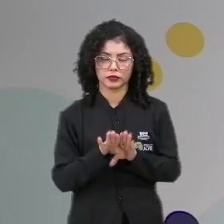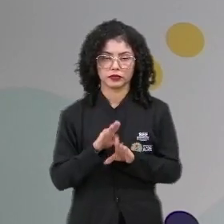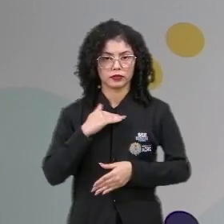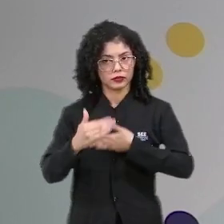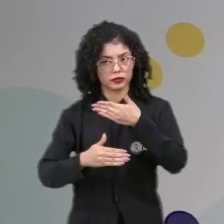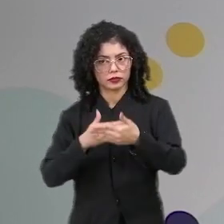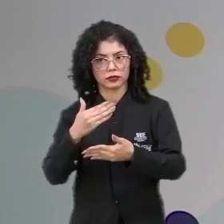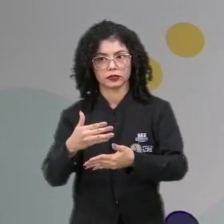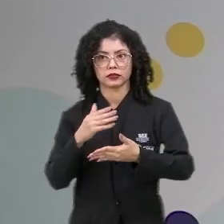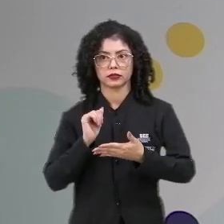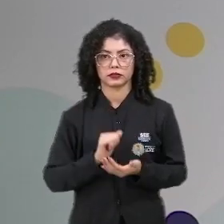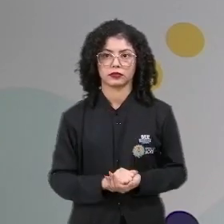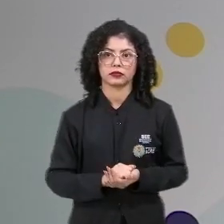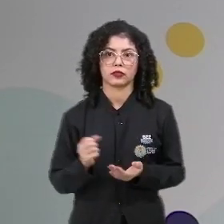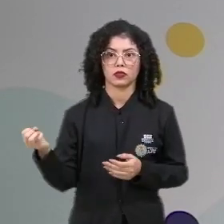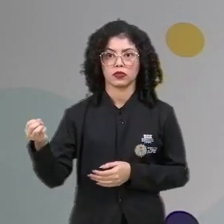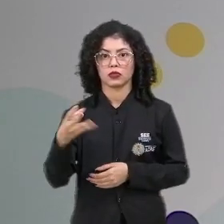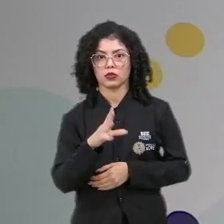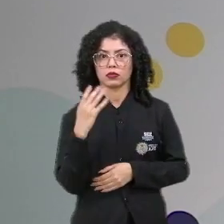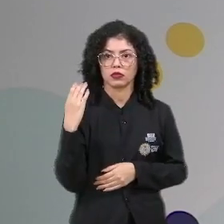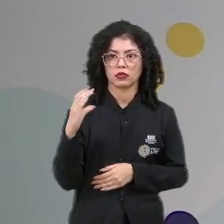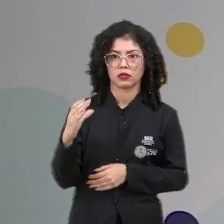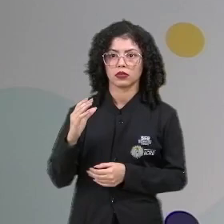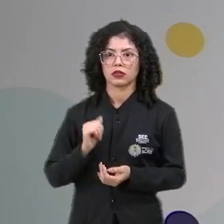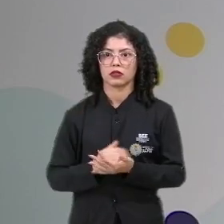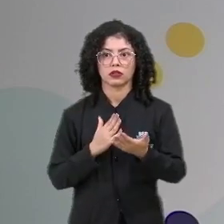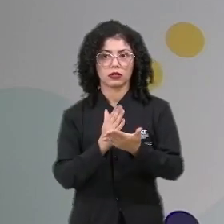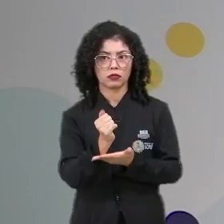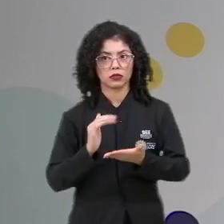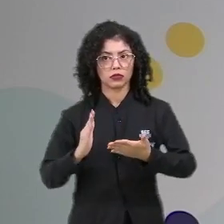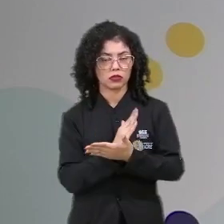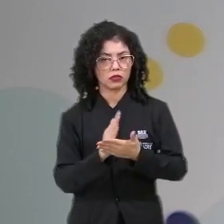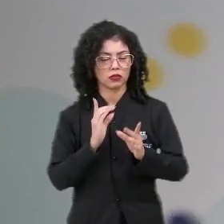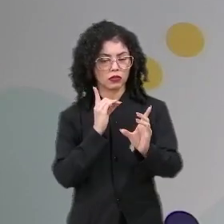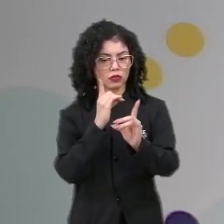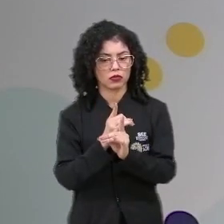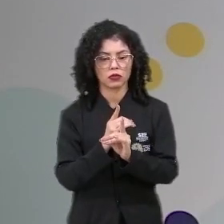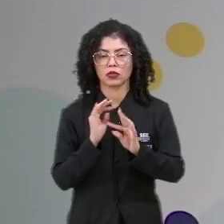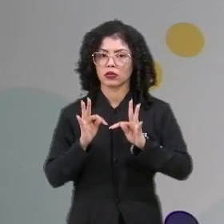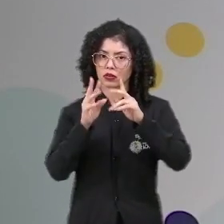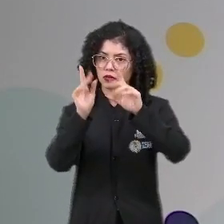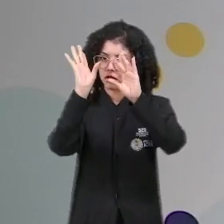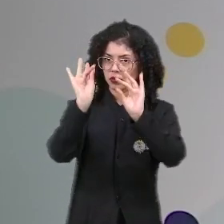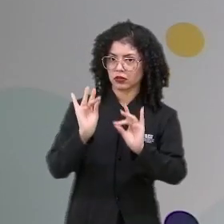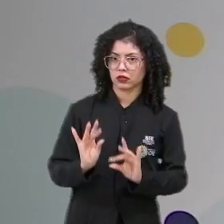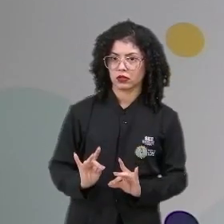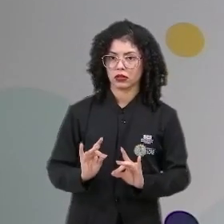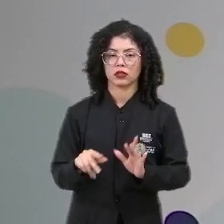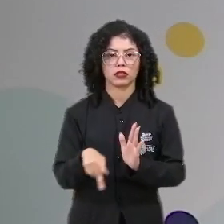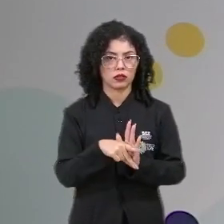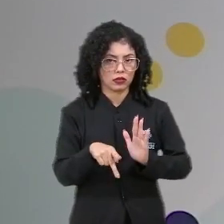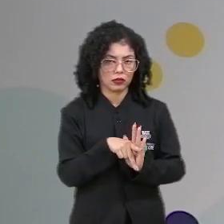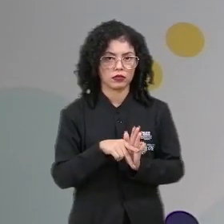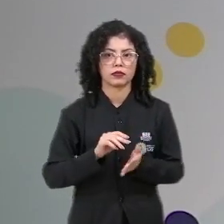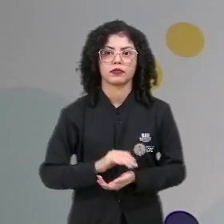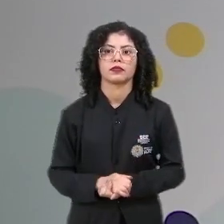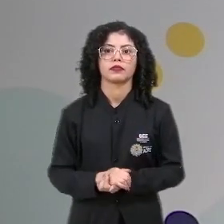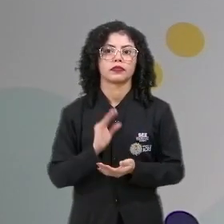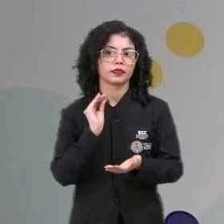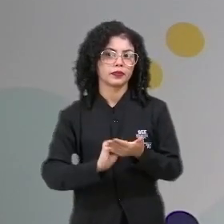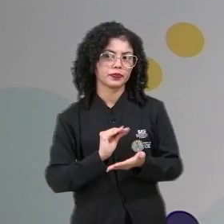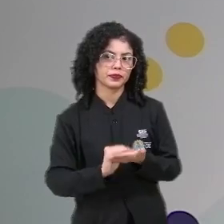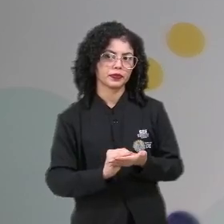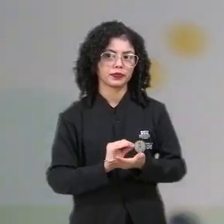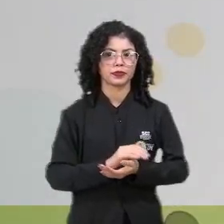evolução, sempre surgiram novos cientistas em busca aí de desvendar todas essas partezinhas, esses detalhes que